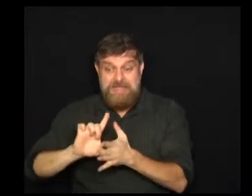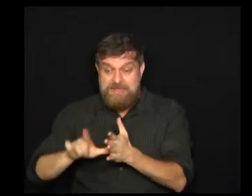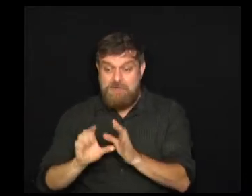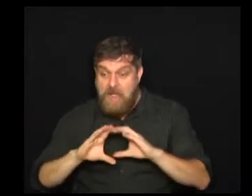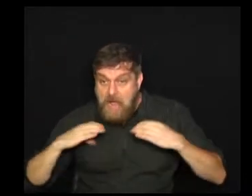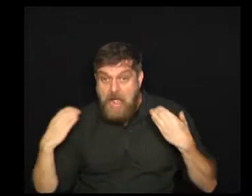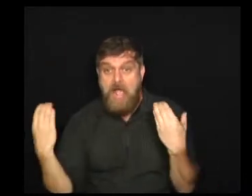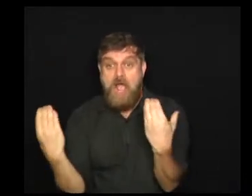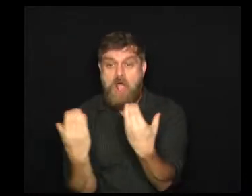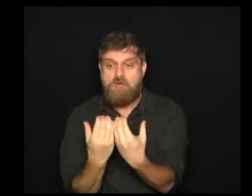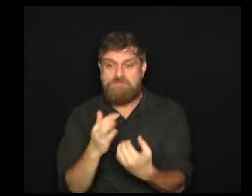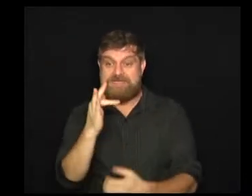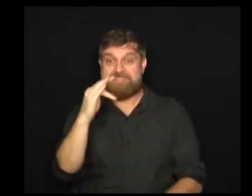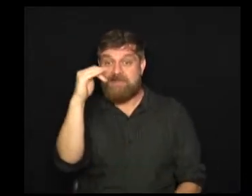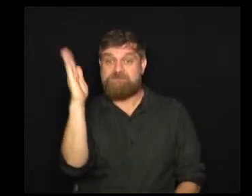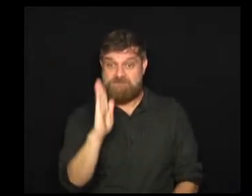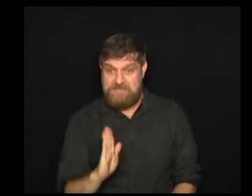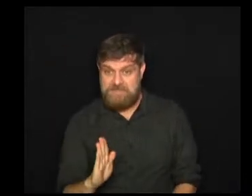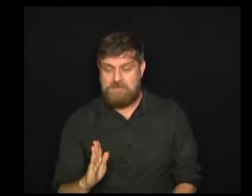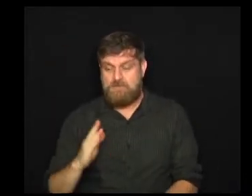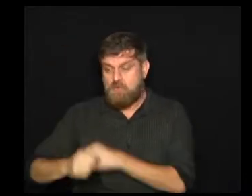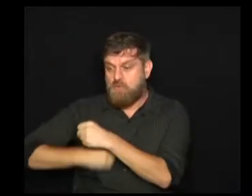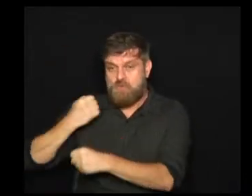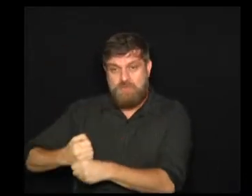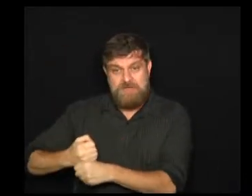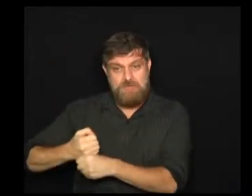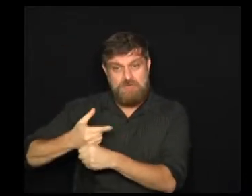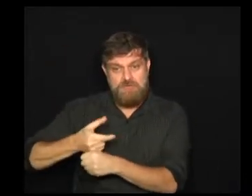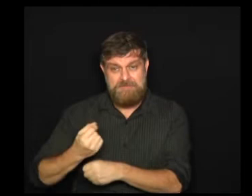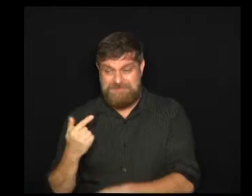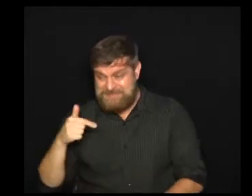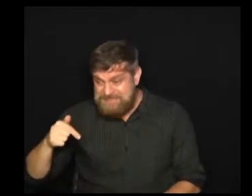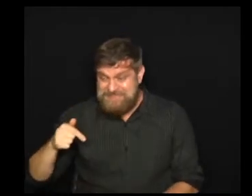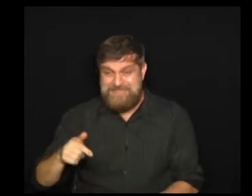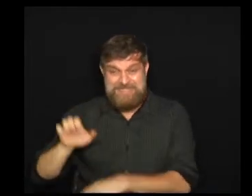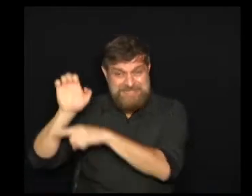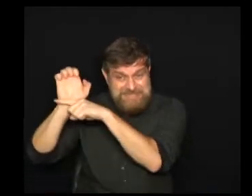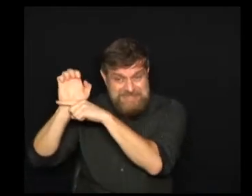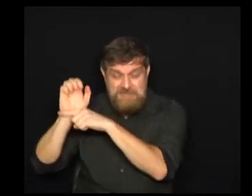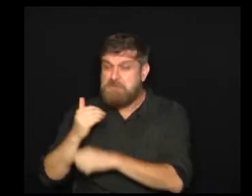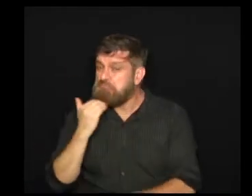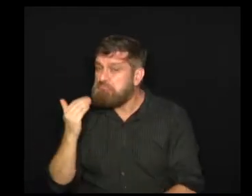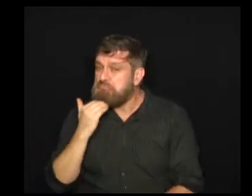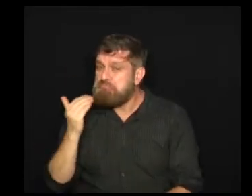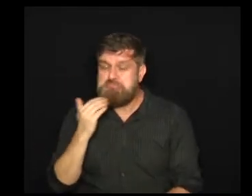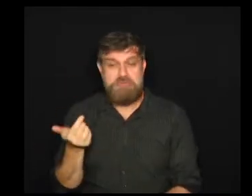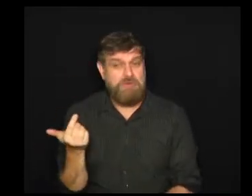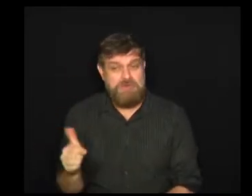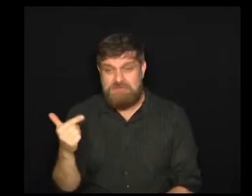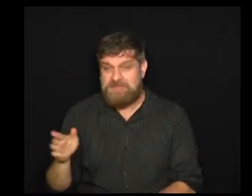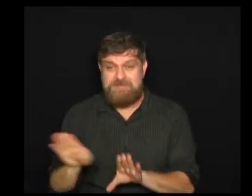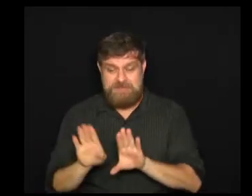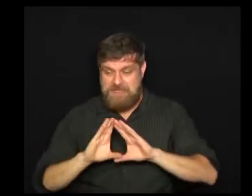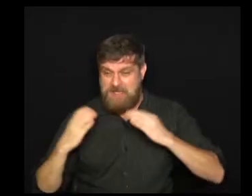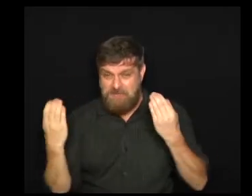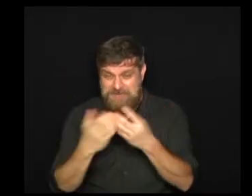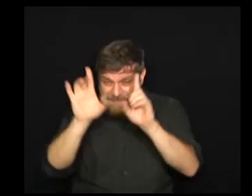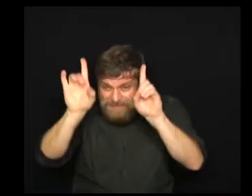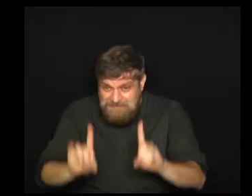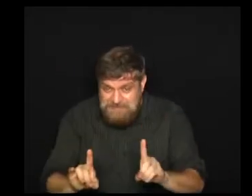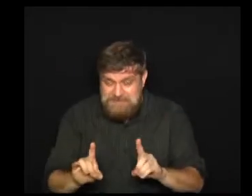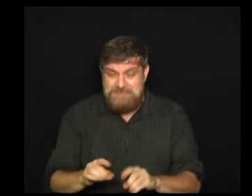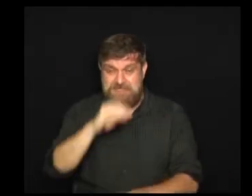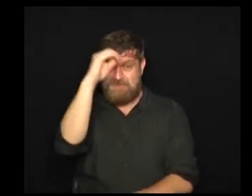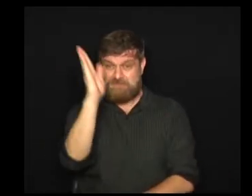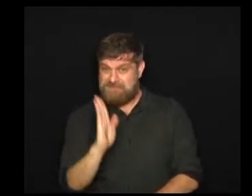que tinha. Como em 2017 não teve conferência estadual nem a federal,